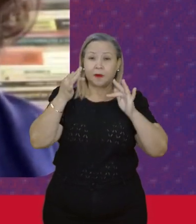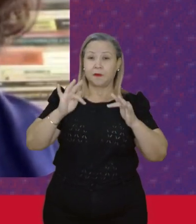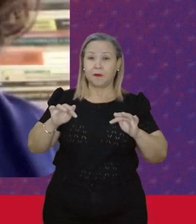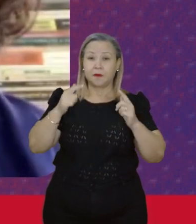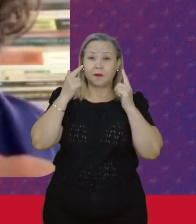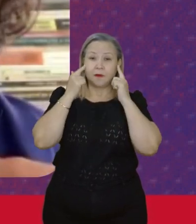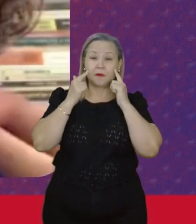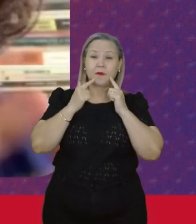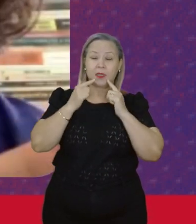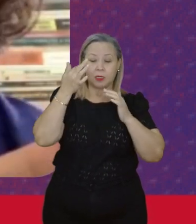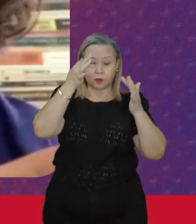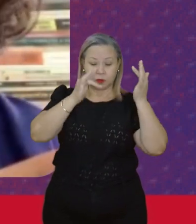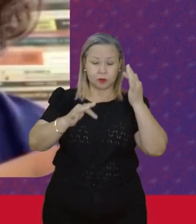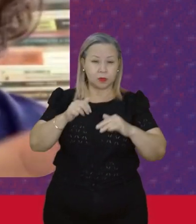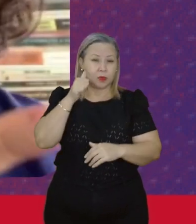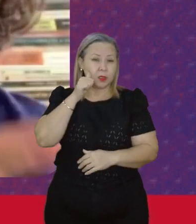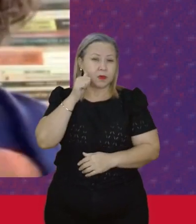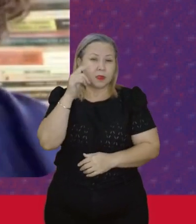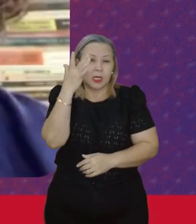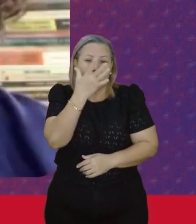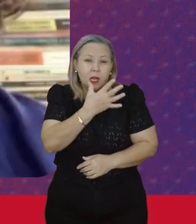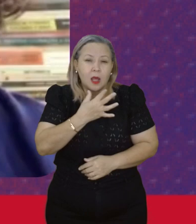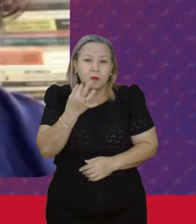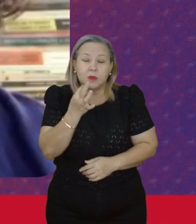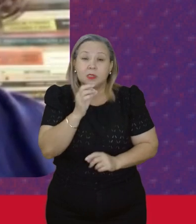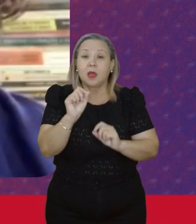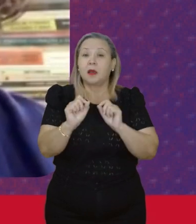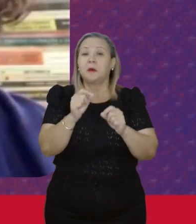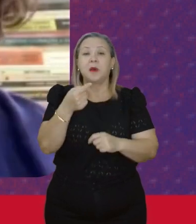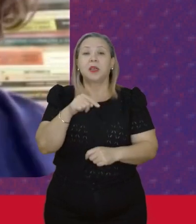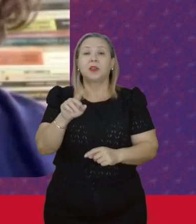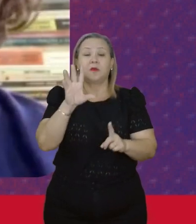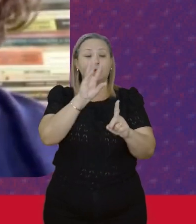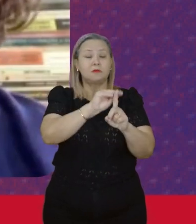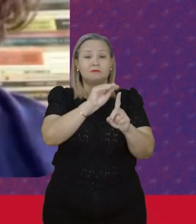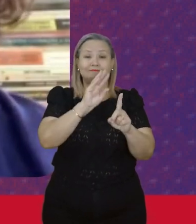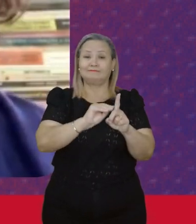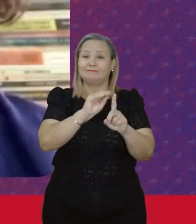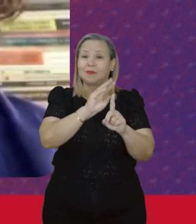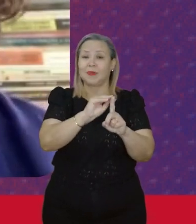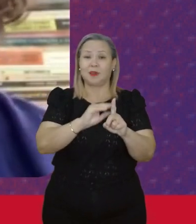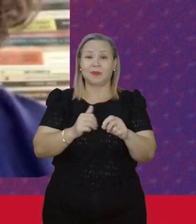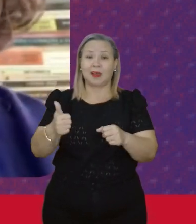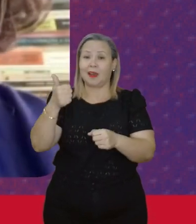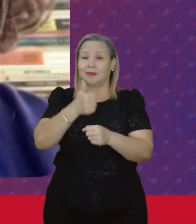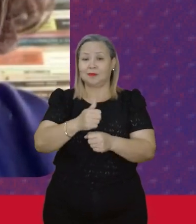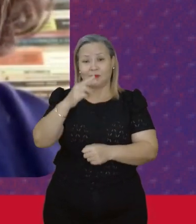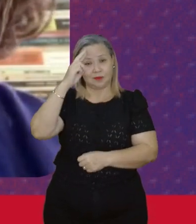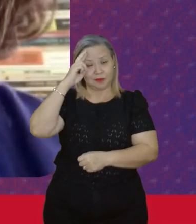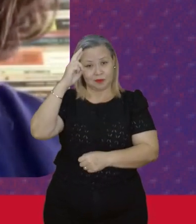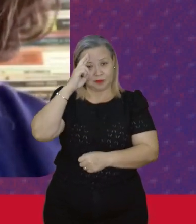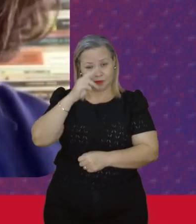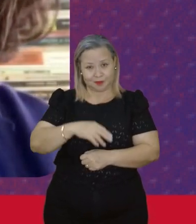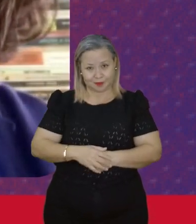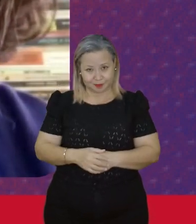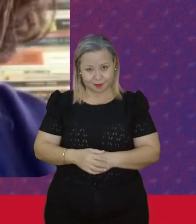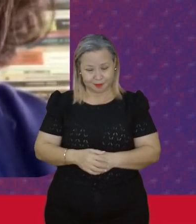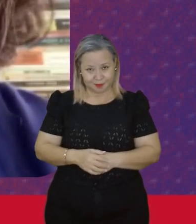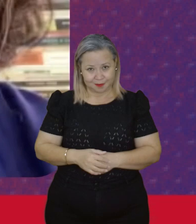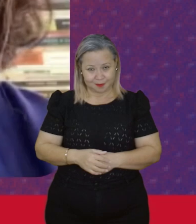quando as filhas eram muito bonitas, para que elas não fossem objeto da violência